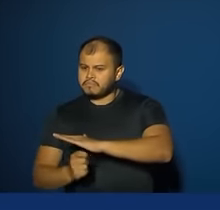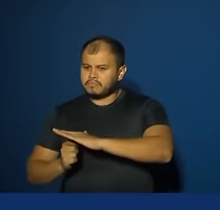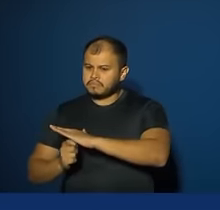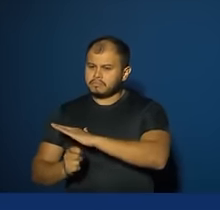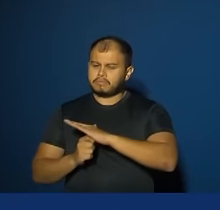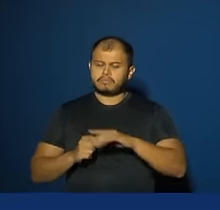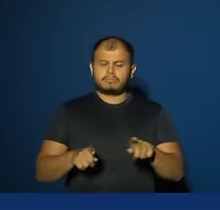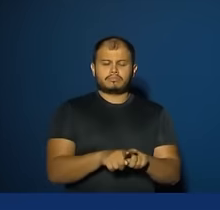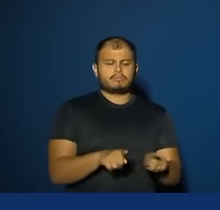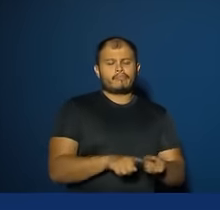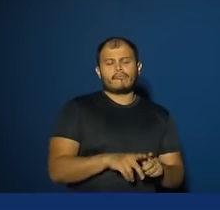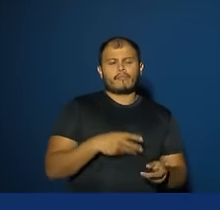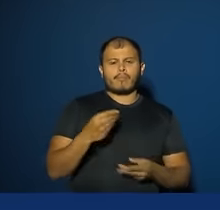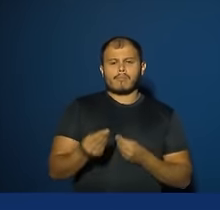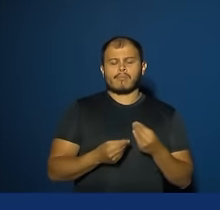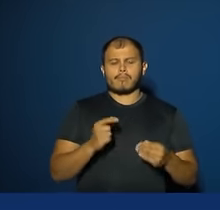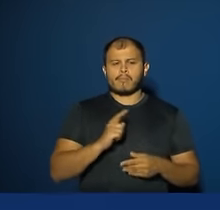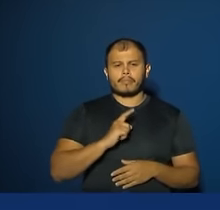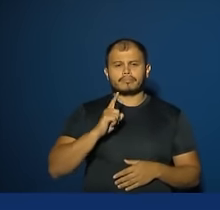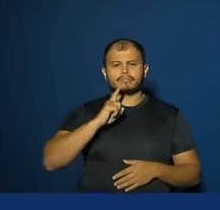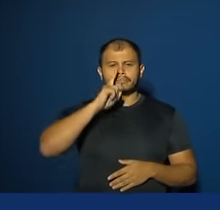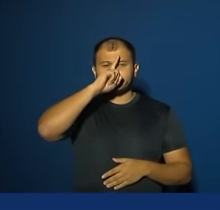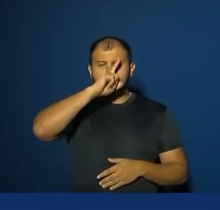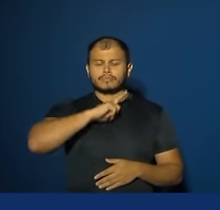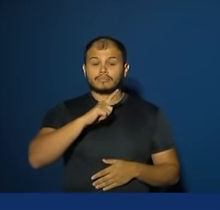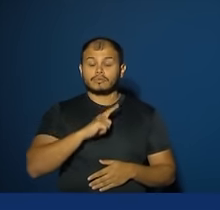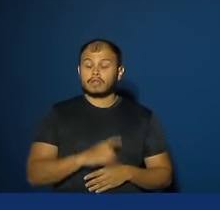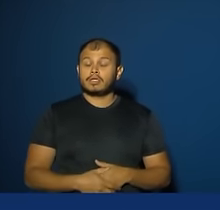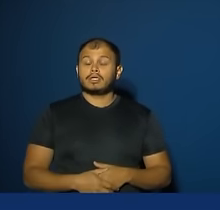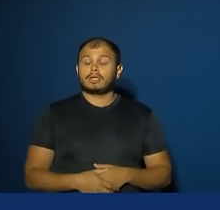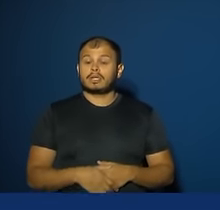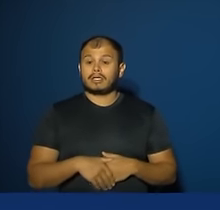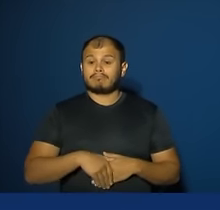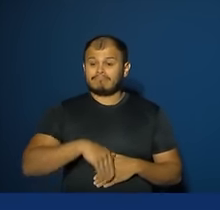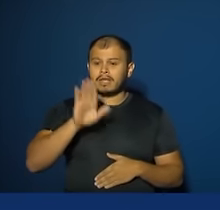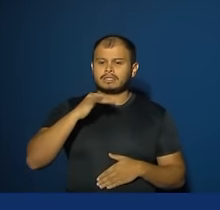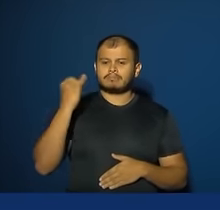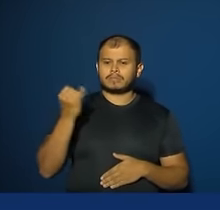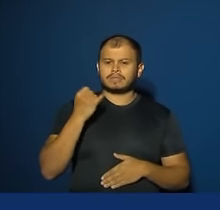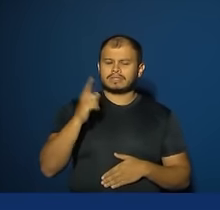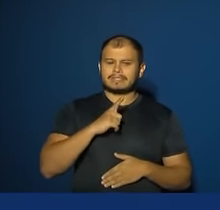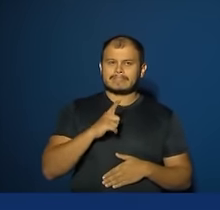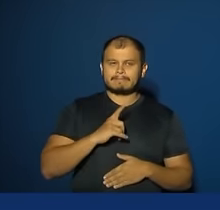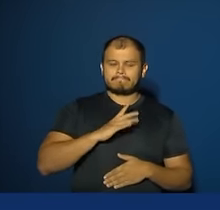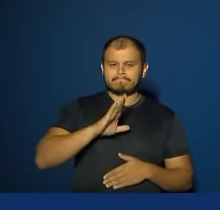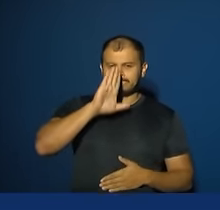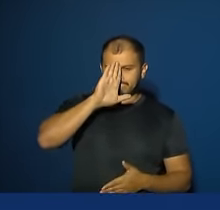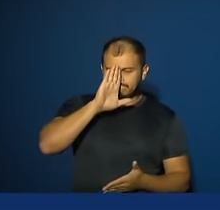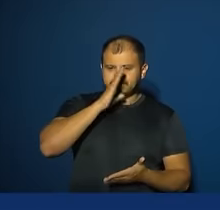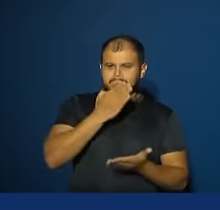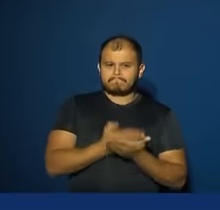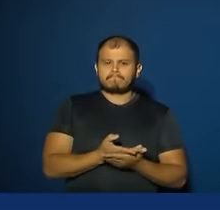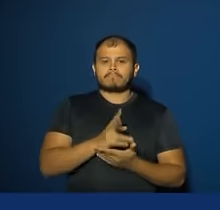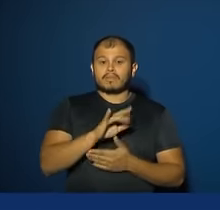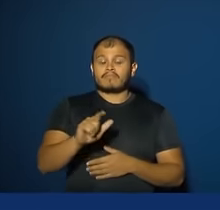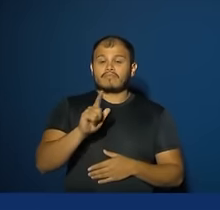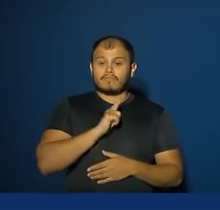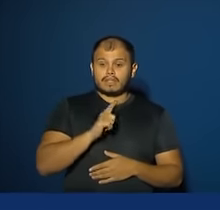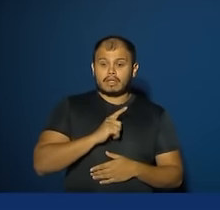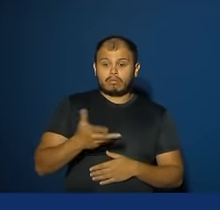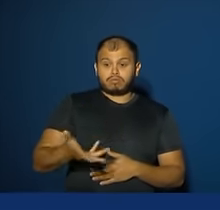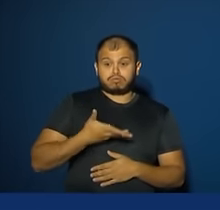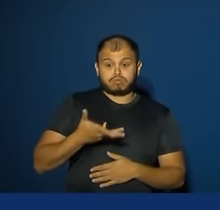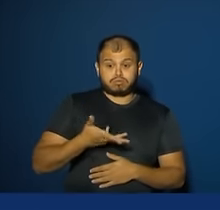estava batendo os highs, é muito mais importante a gente ter uma convicção de que não vai haver uma desaceleração brutal nos Estados